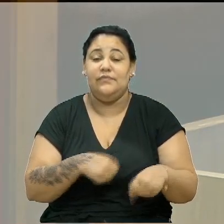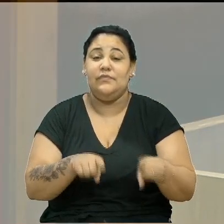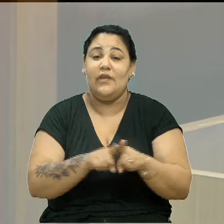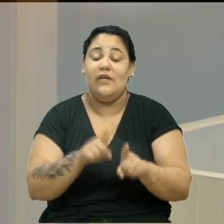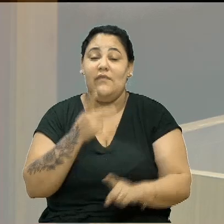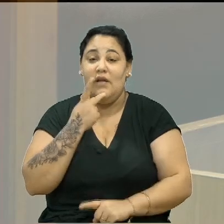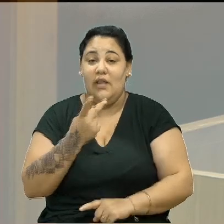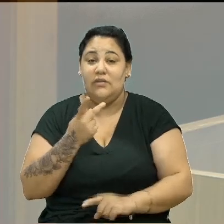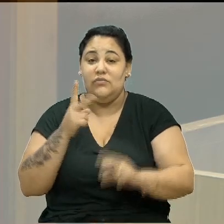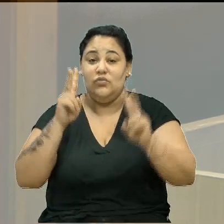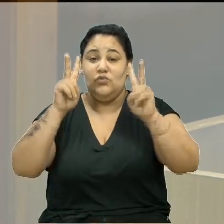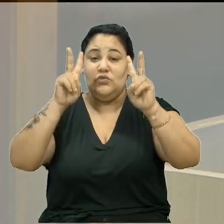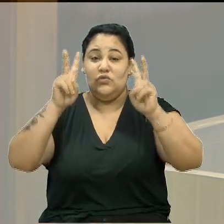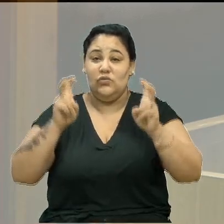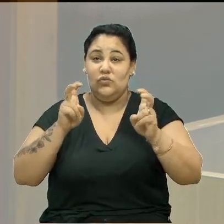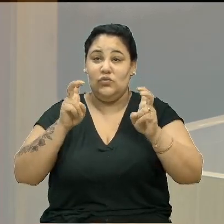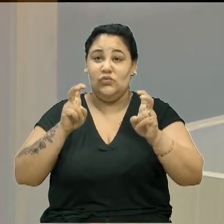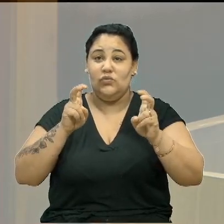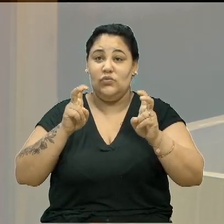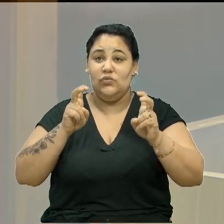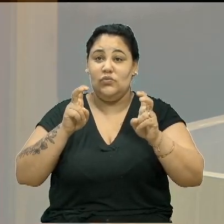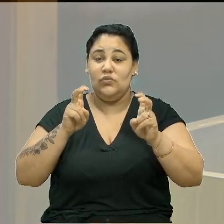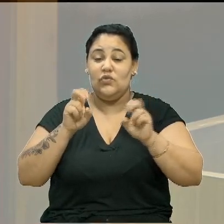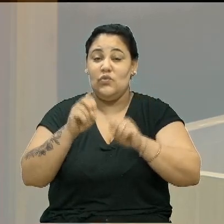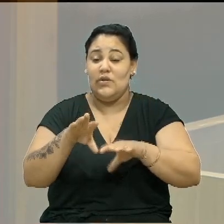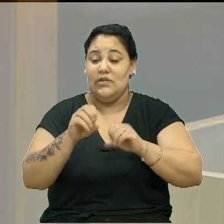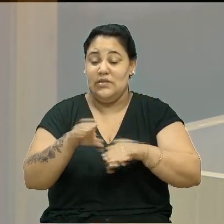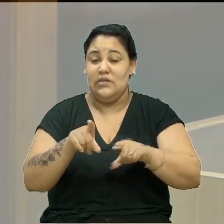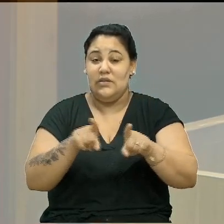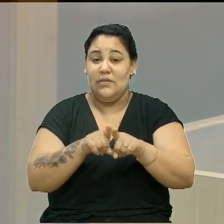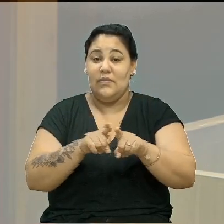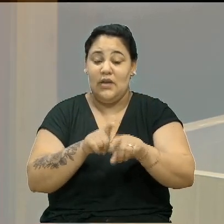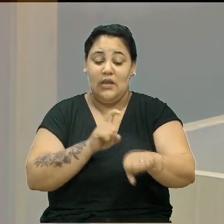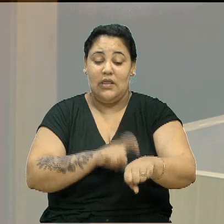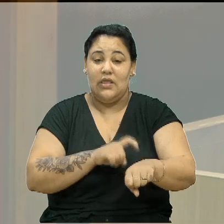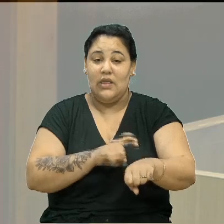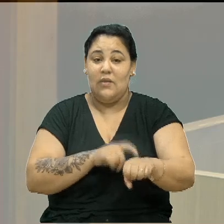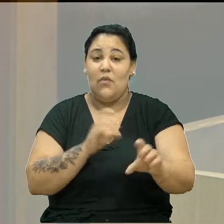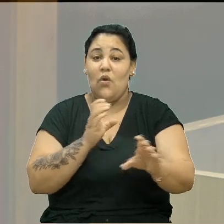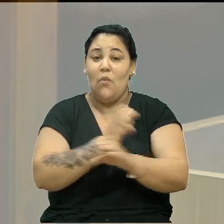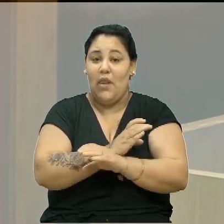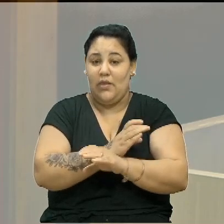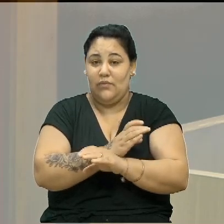tema da educação em tempo integral.